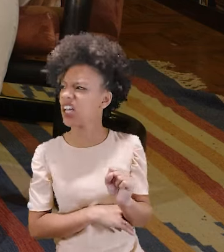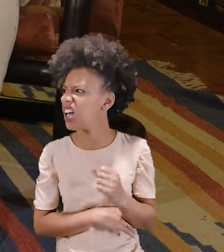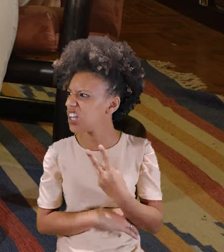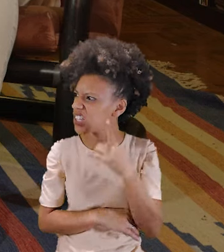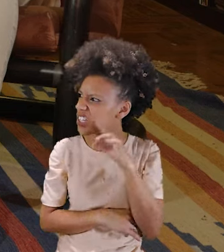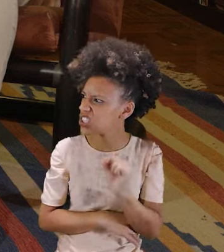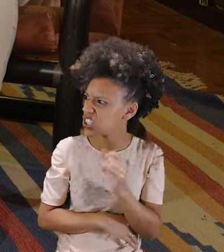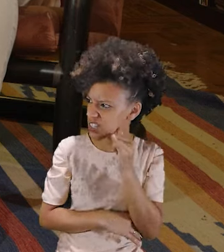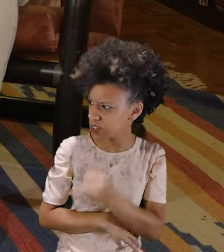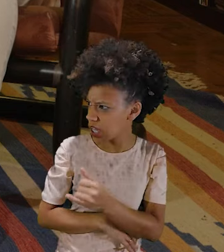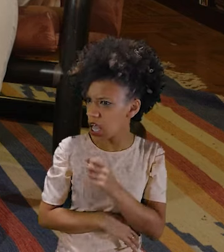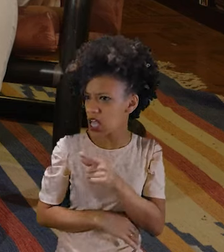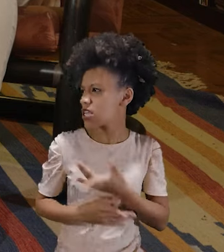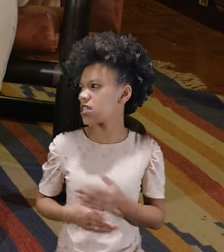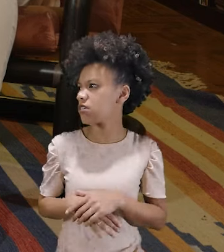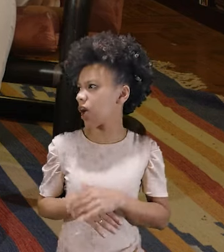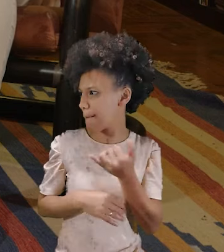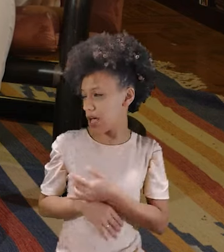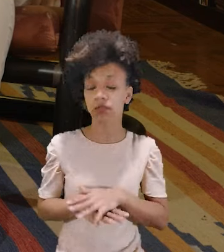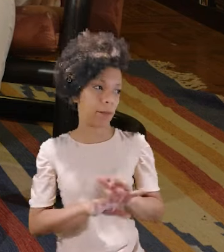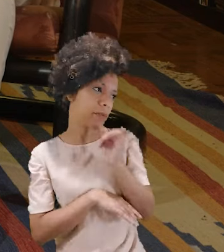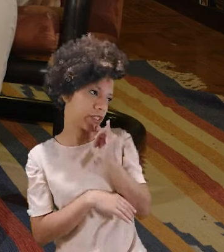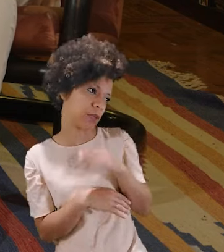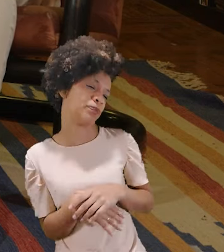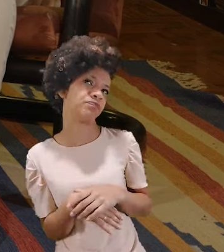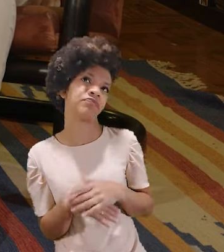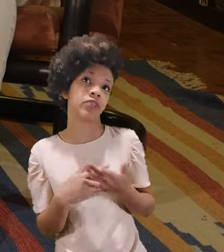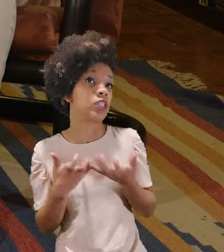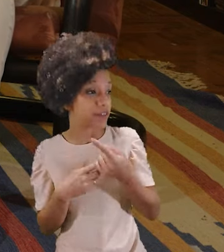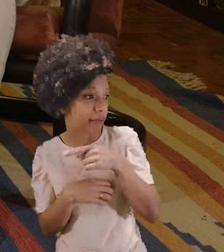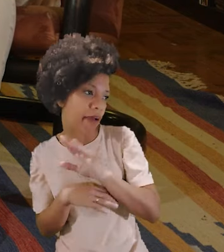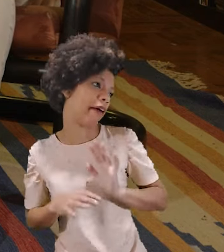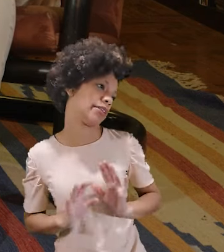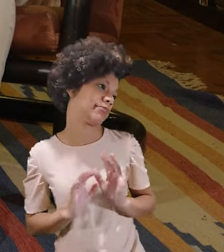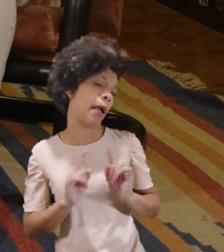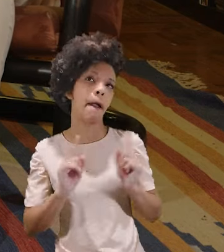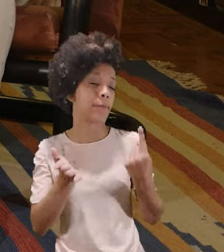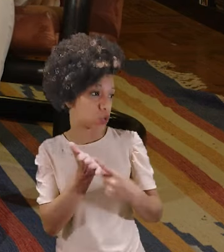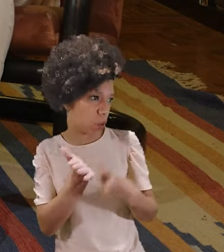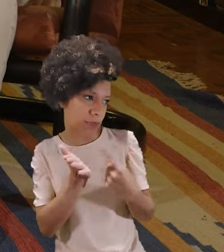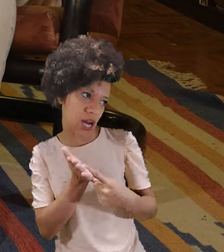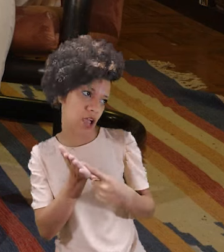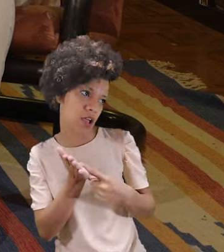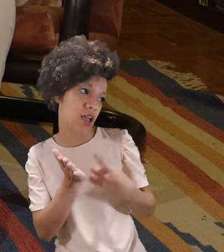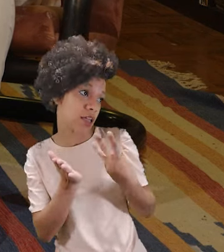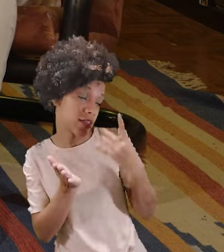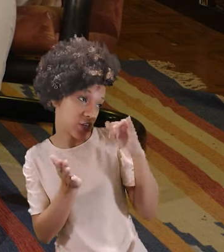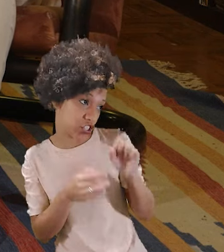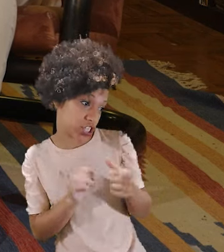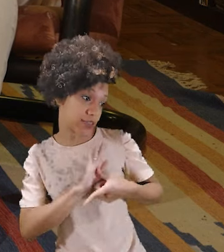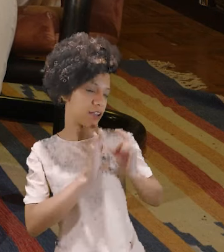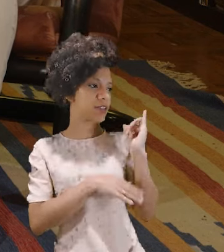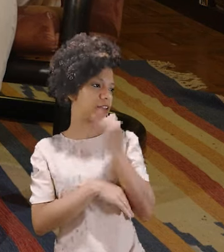assim é uma merda furou né eu quero lá no campo olhai você vai ter que chegar lá em matar pelo menos assim normalmente a gente aviso que lhe dizer